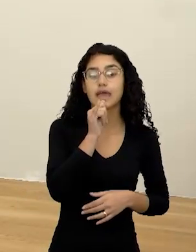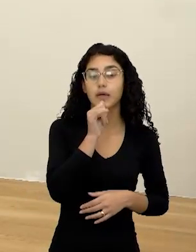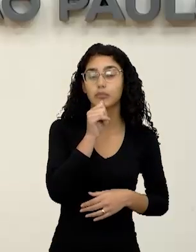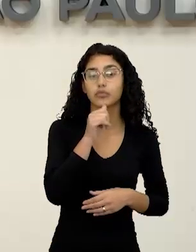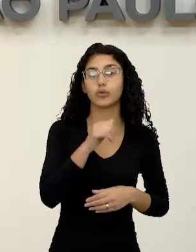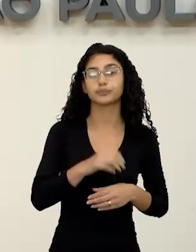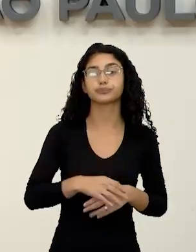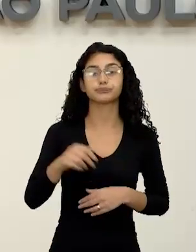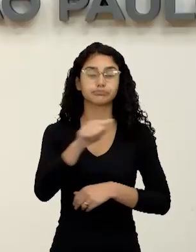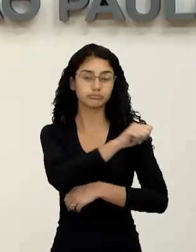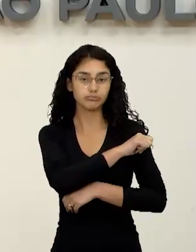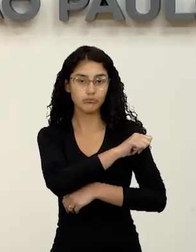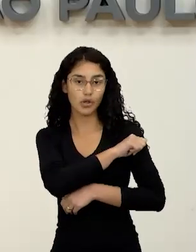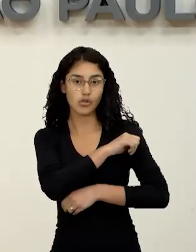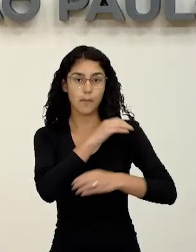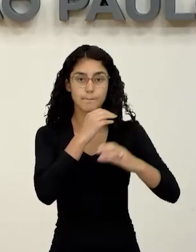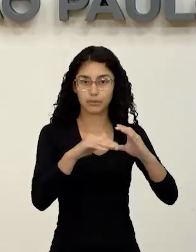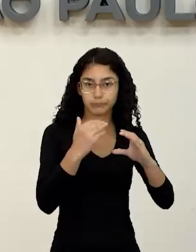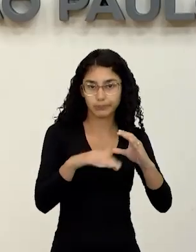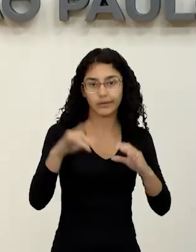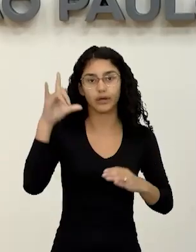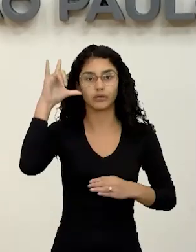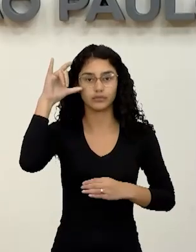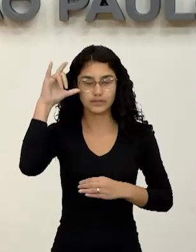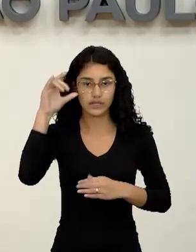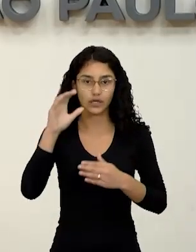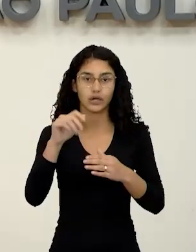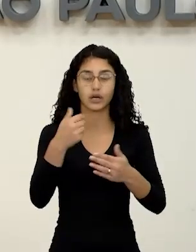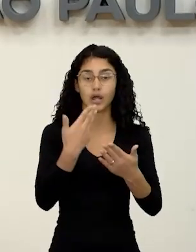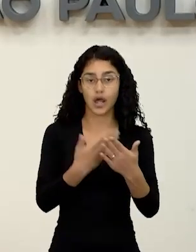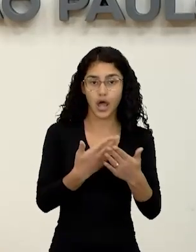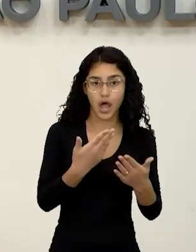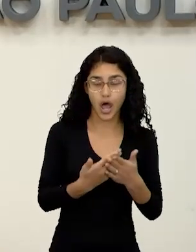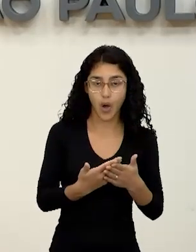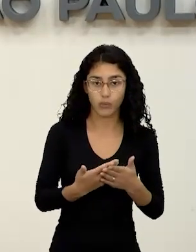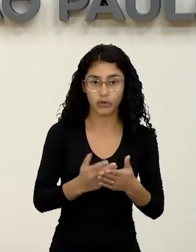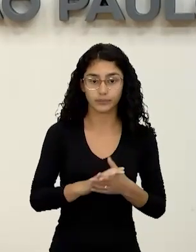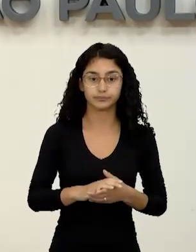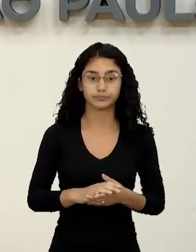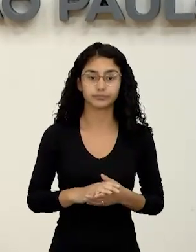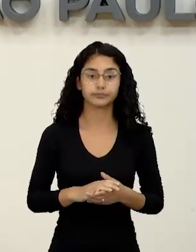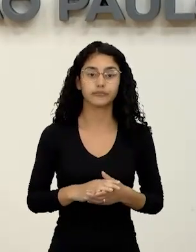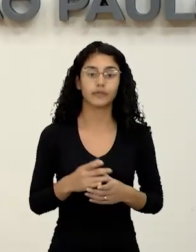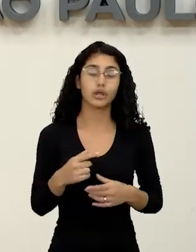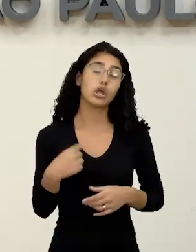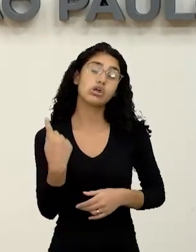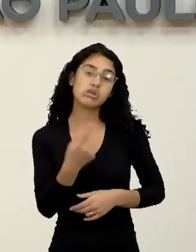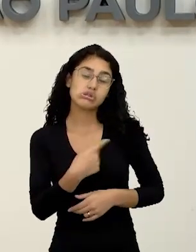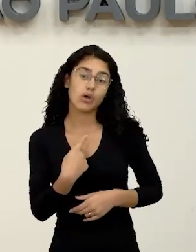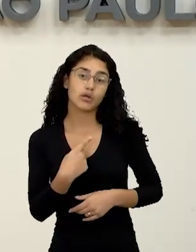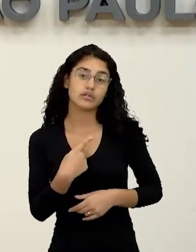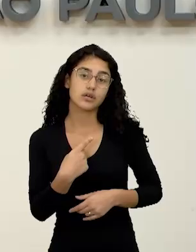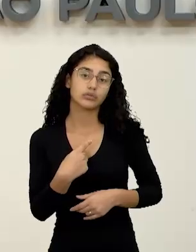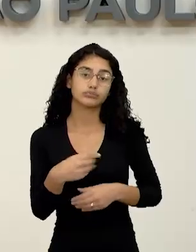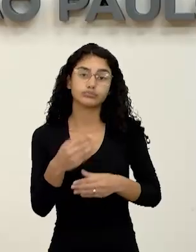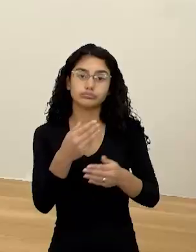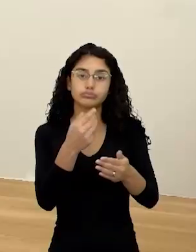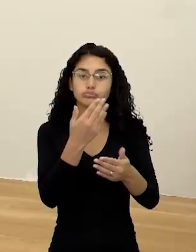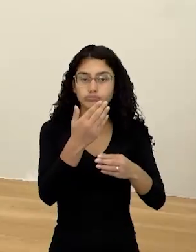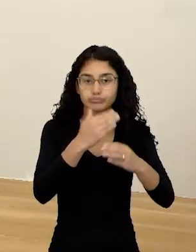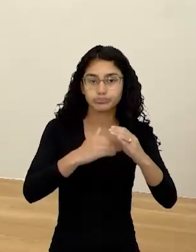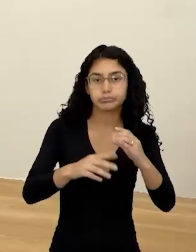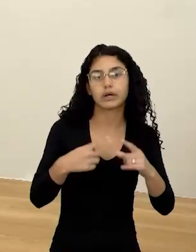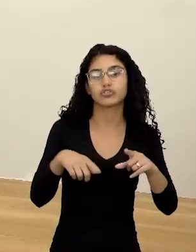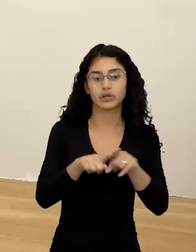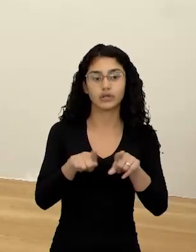publicam trechos da nossa aula no Instagram, lá no Story, né? E a gente vai e compartilha. A gente tem